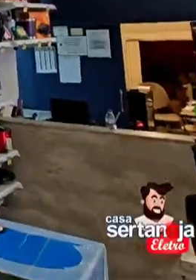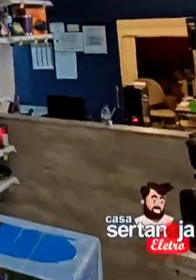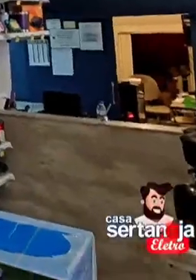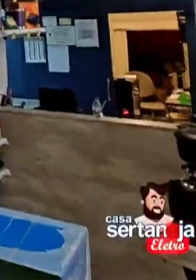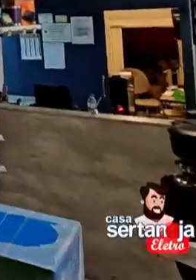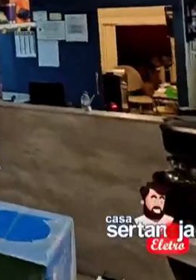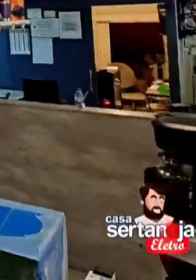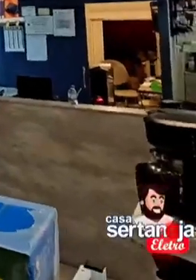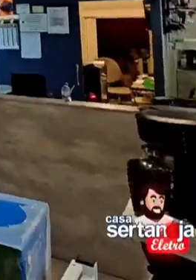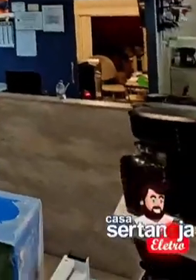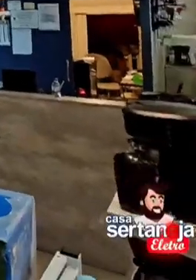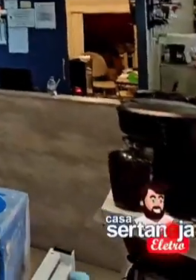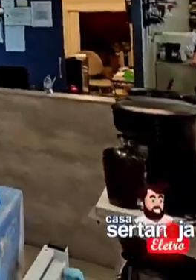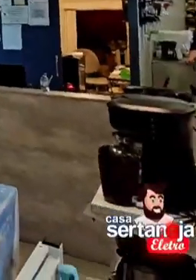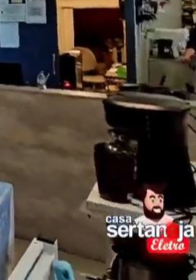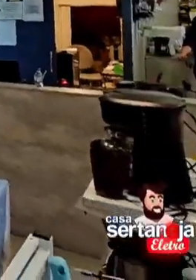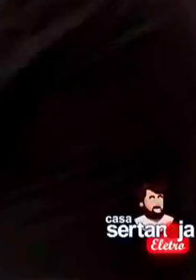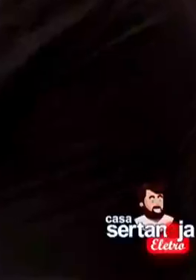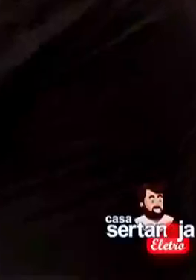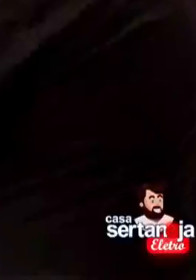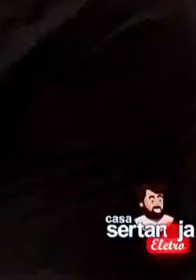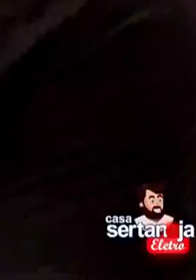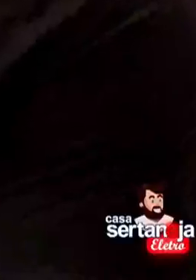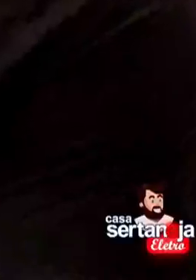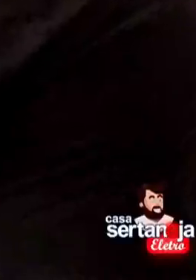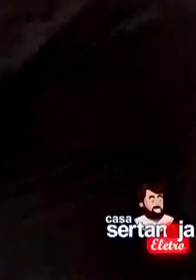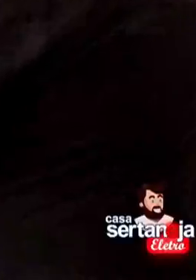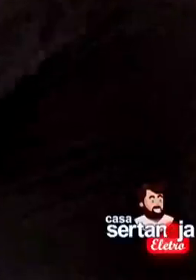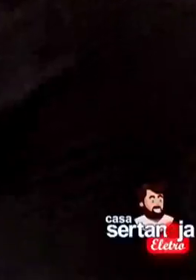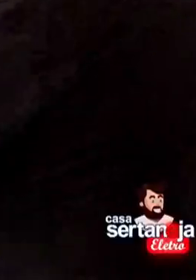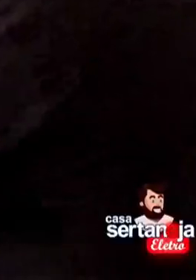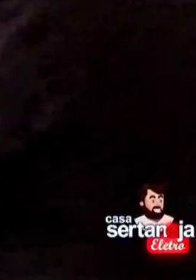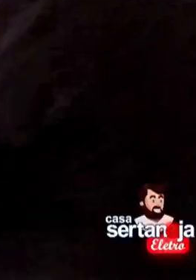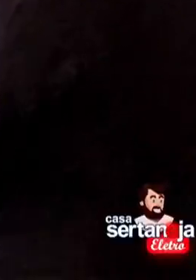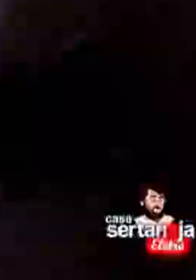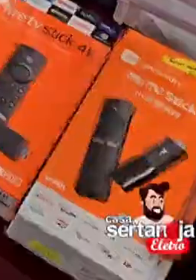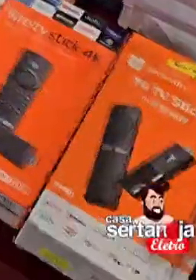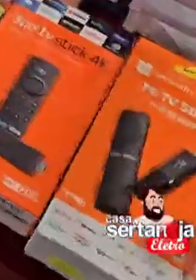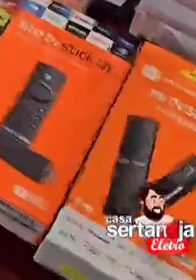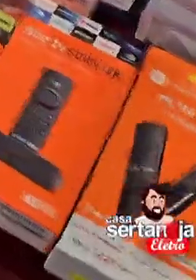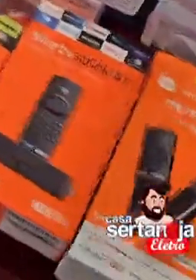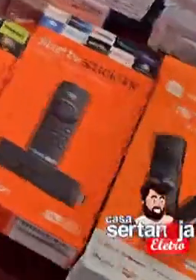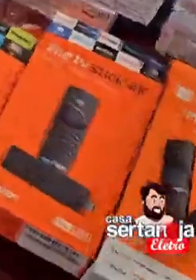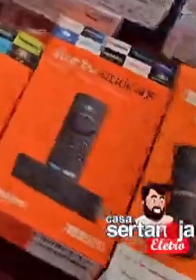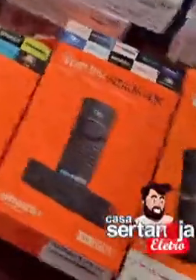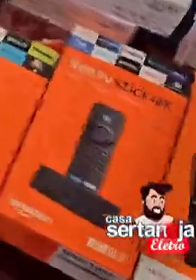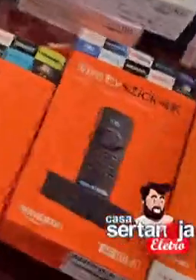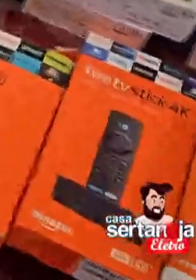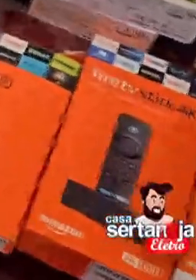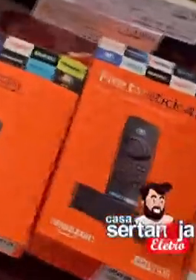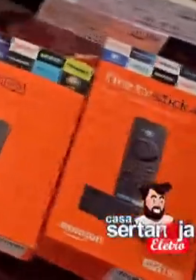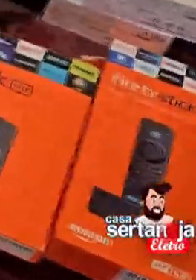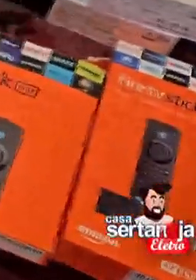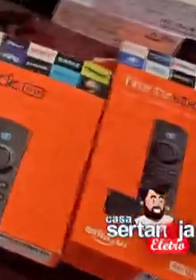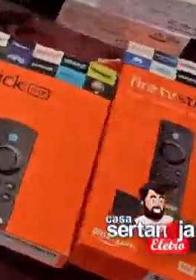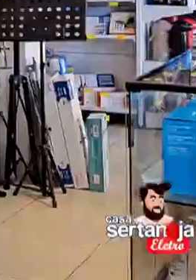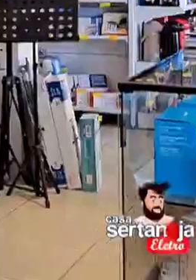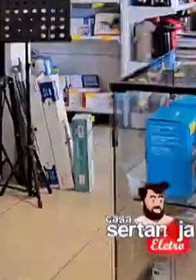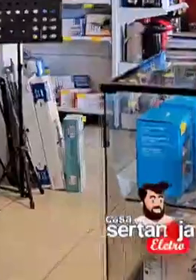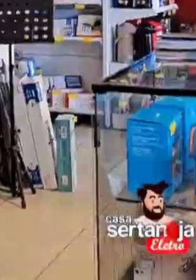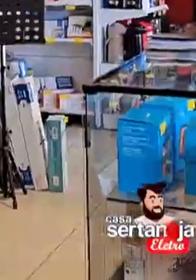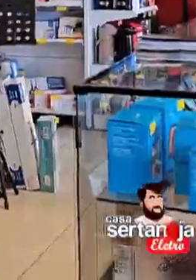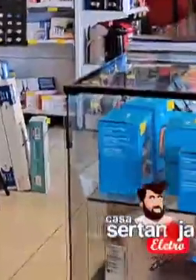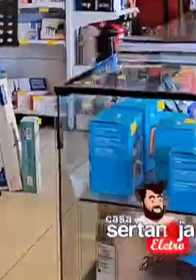de eletroportáteis das melhores marcas. Nosso foco é oferecer o melhor atendimento, humanizado e personalizado, garantindo a você a